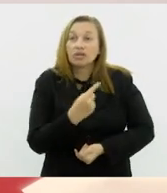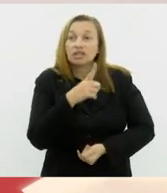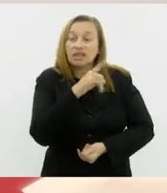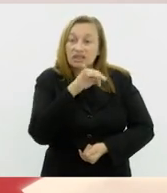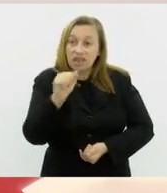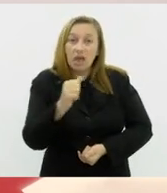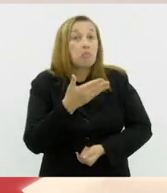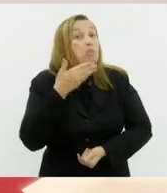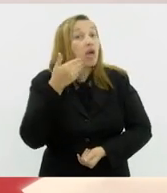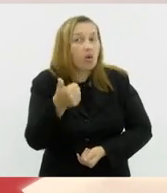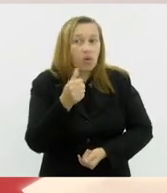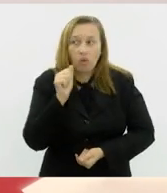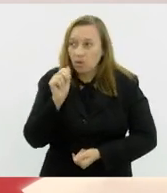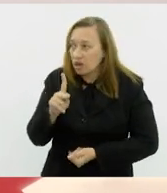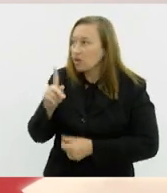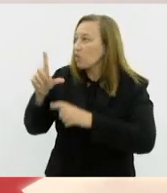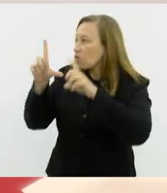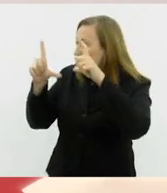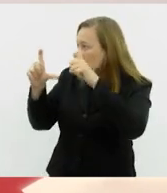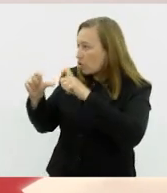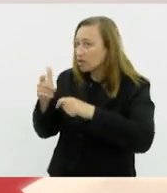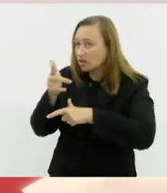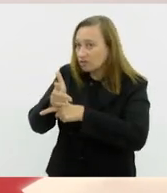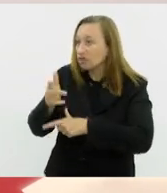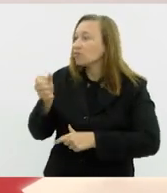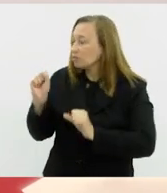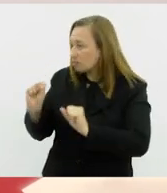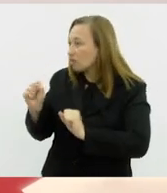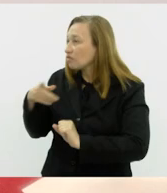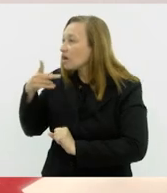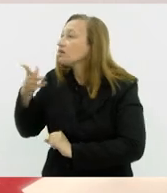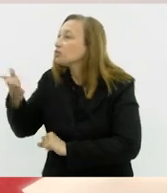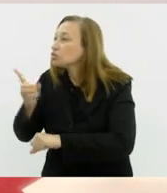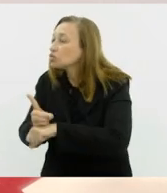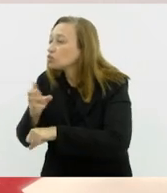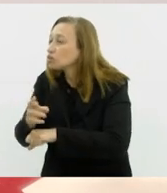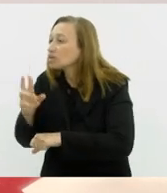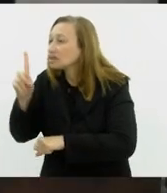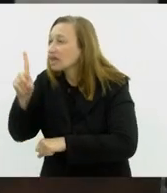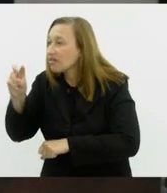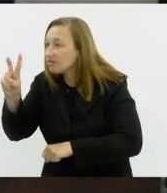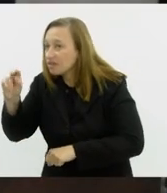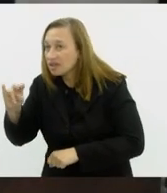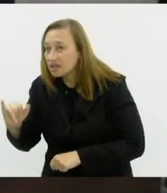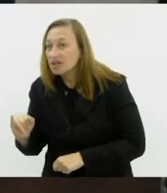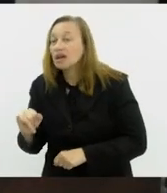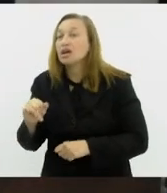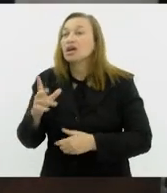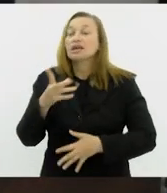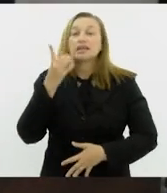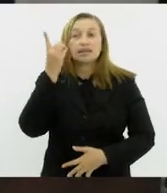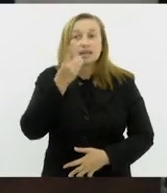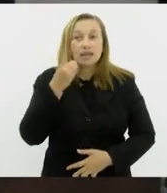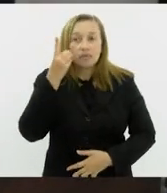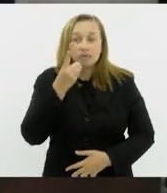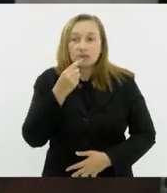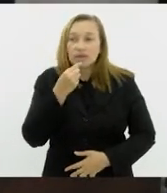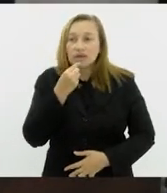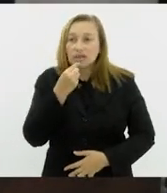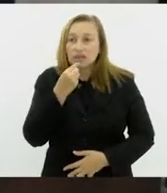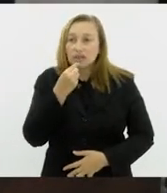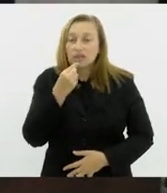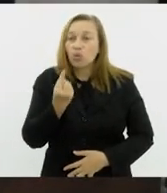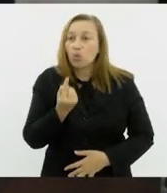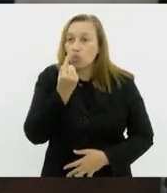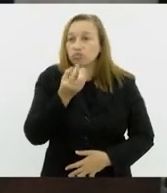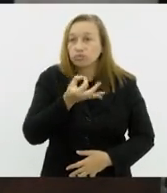é o melhor, tá bom? Com foto, com vídeo. Pois não, doutor Davi. Deputado e procurador da República, uma última